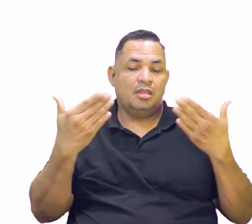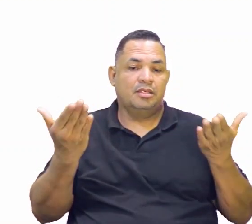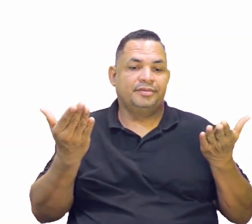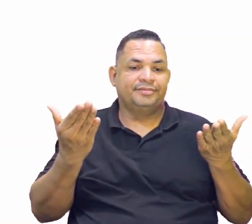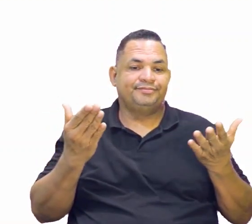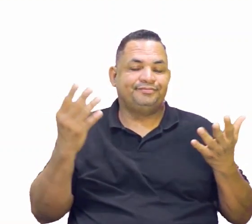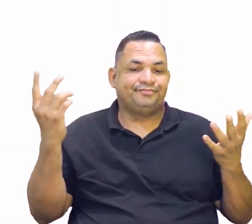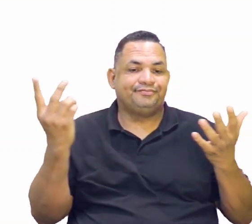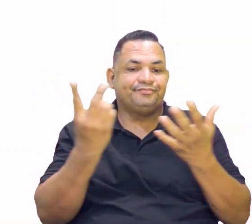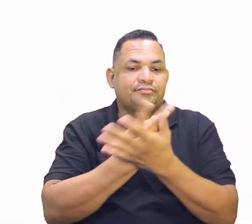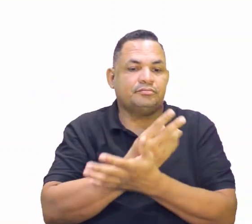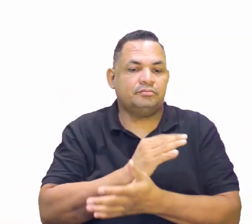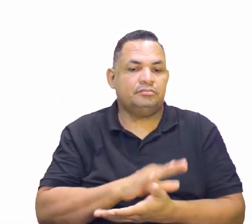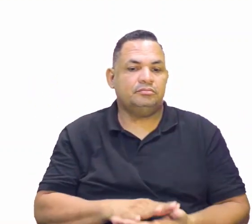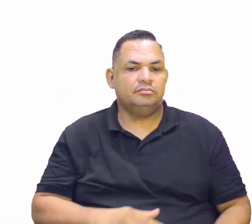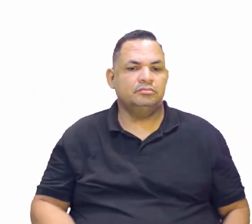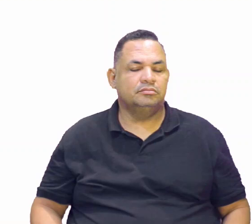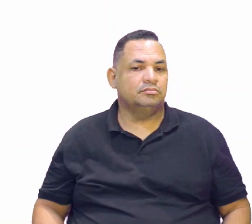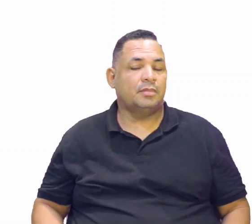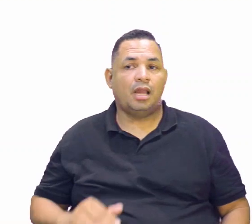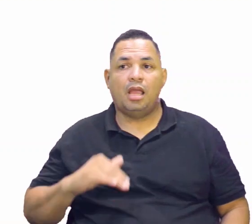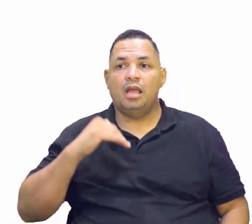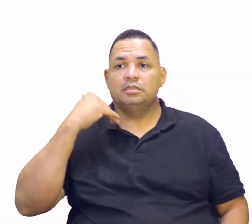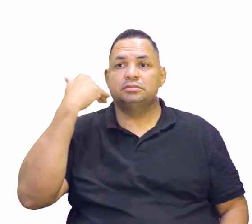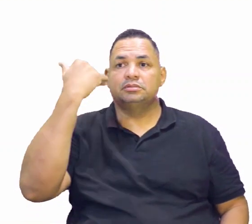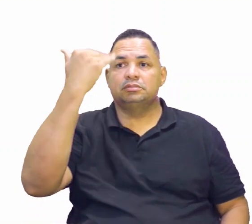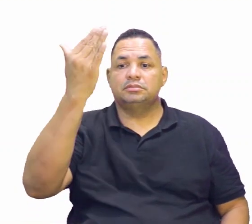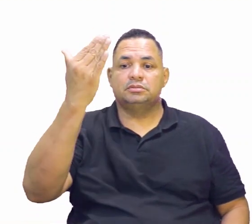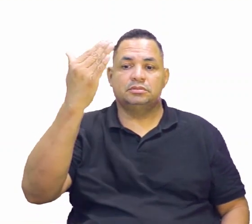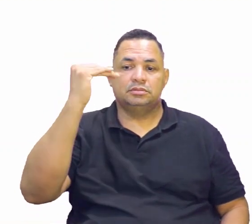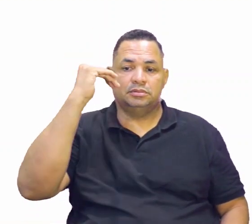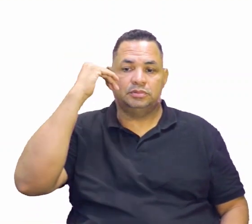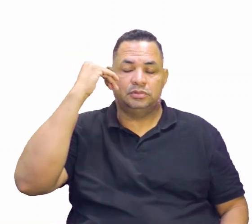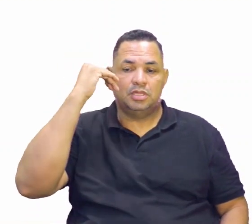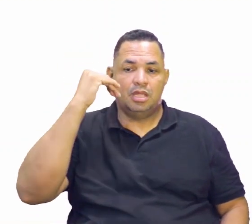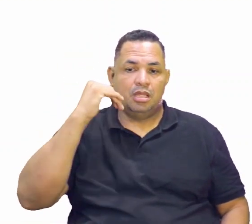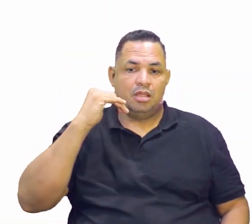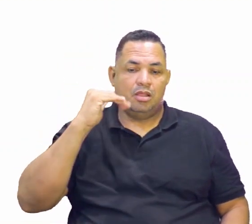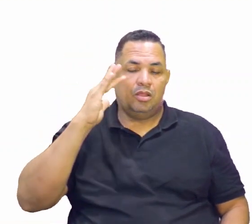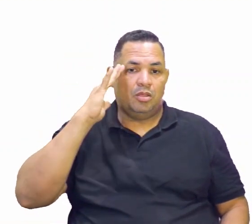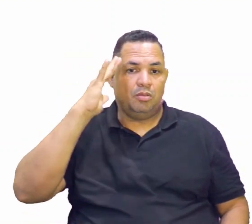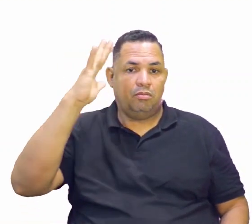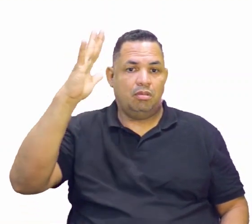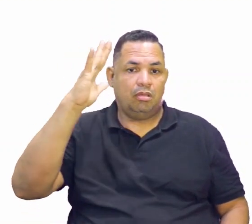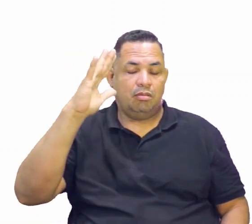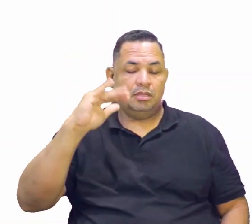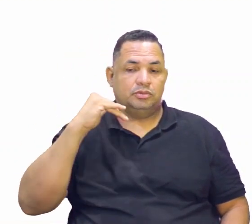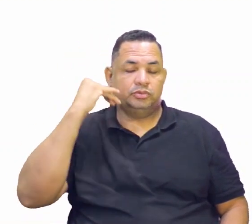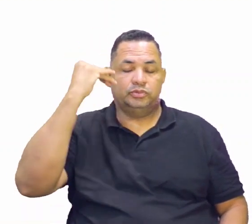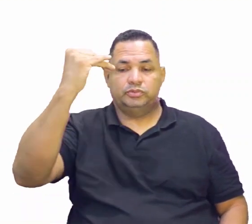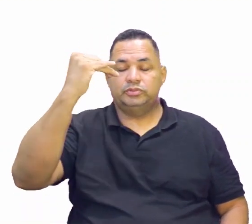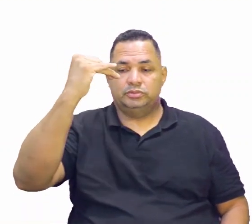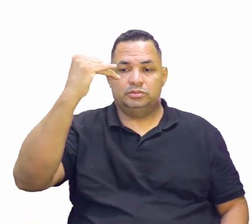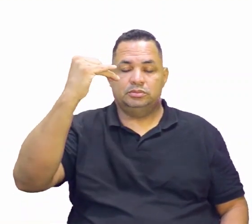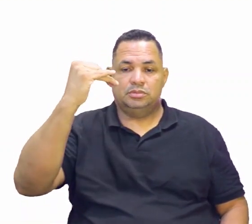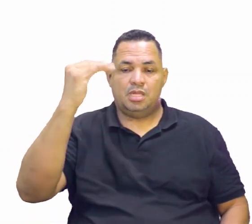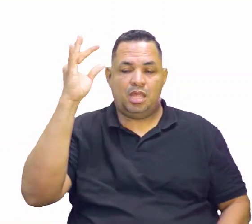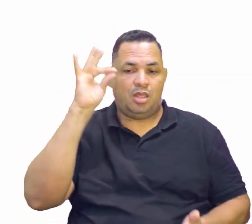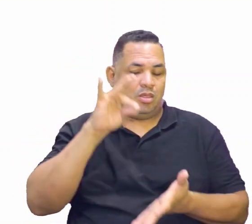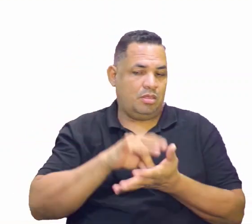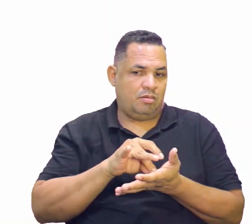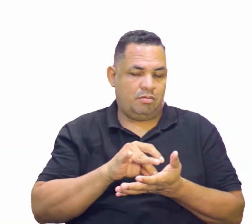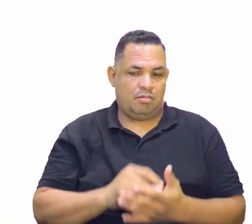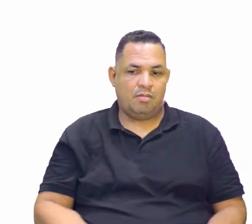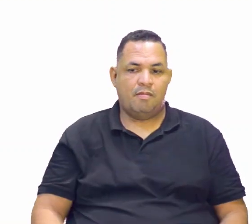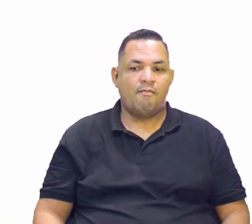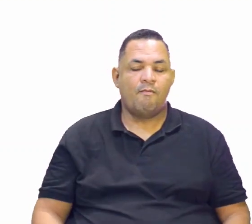aí acontece mesmo de falar, nossa, isso é surreal. Aí vocês vão lembrar das vanguardas europeias. Que é além do real, além